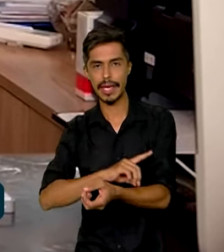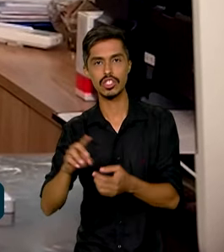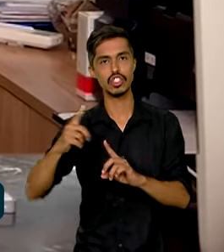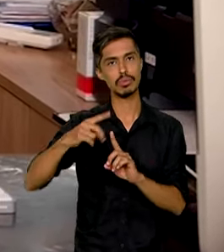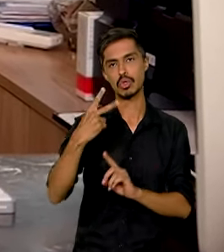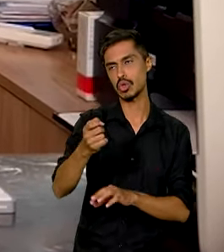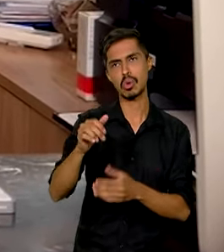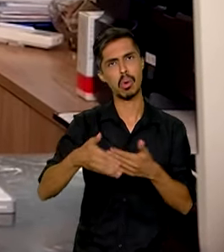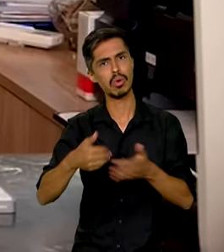tipo de Patologia